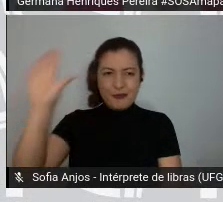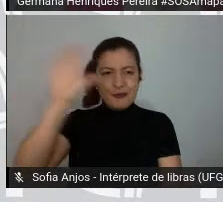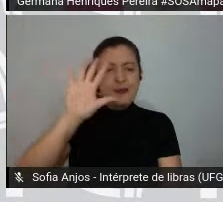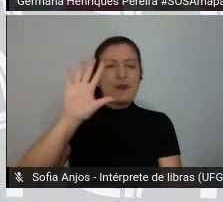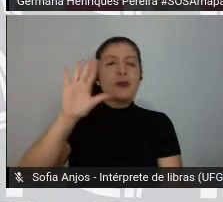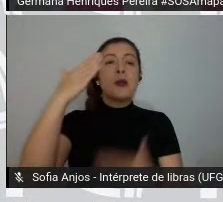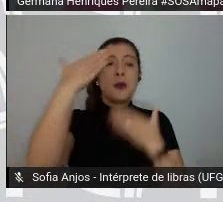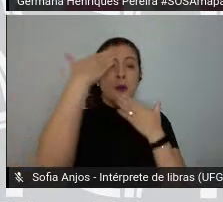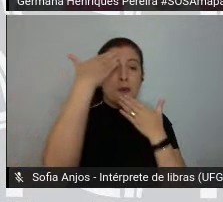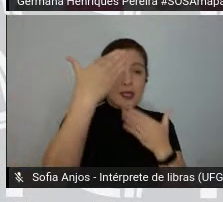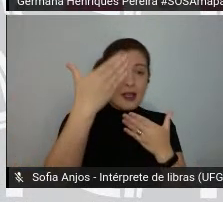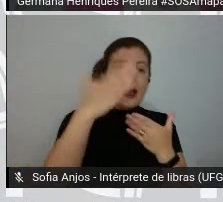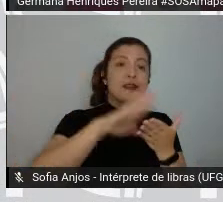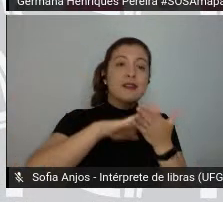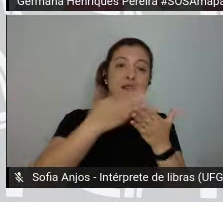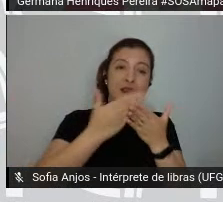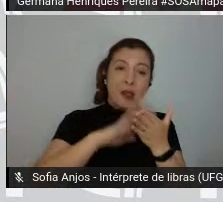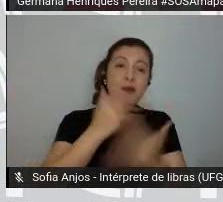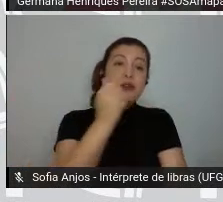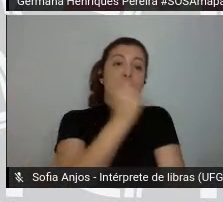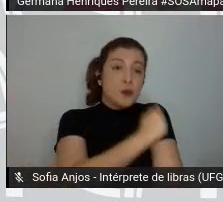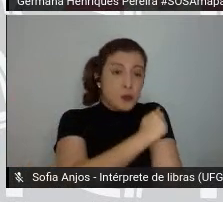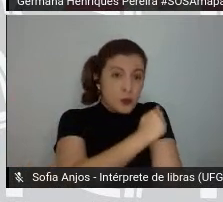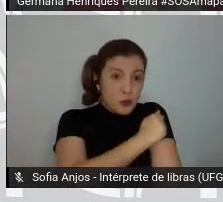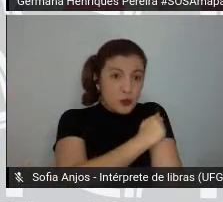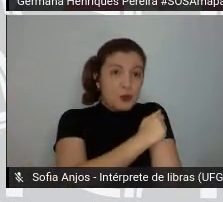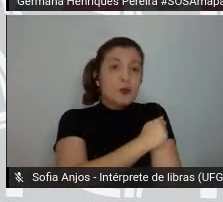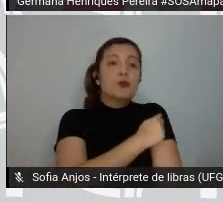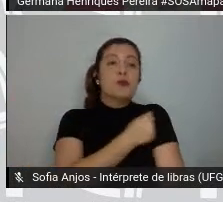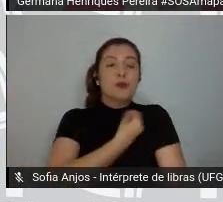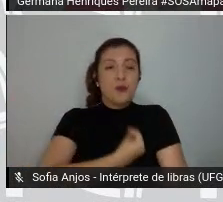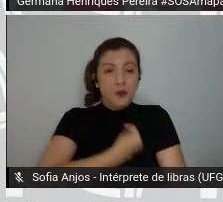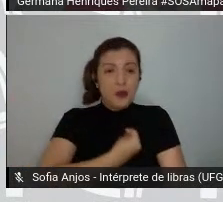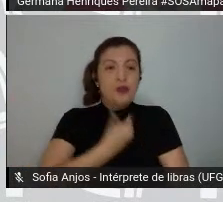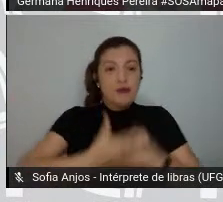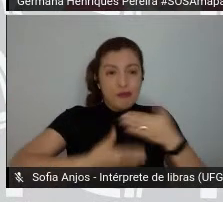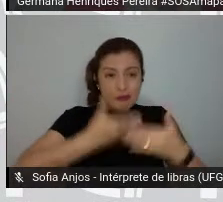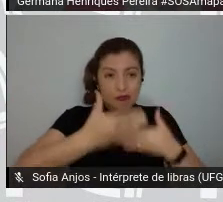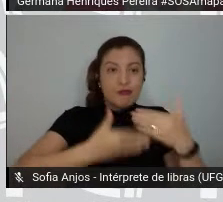intérpretes estudantes, obrigada aos intérpretes